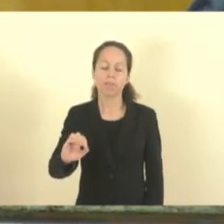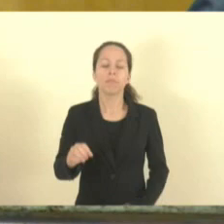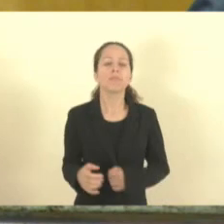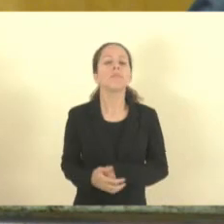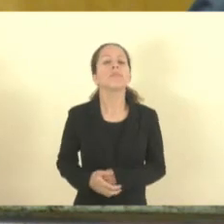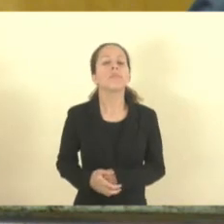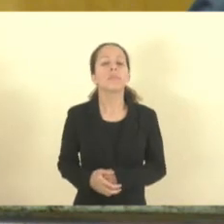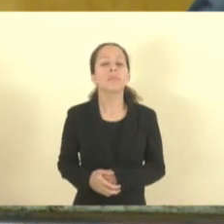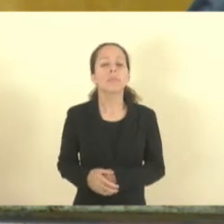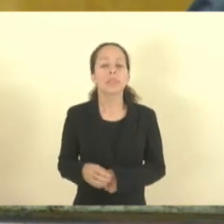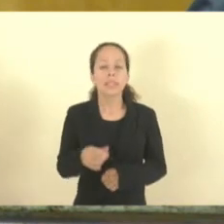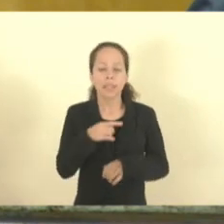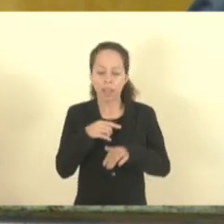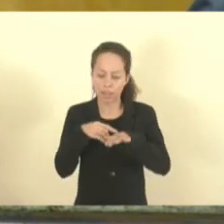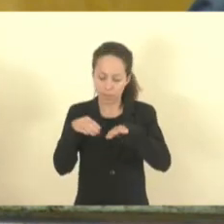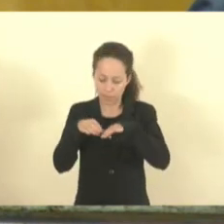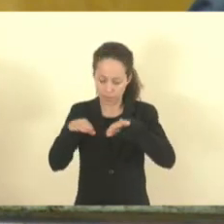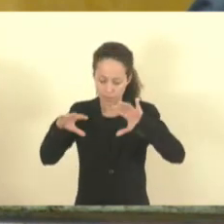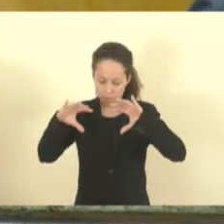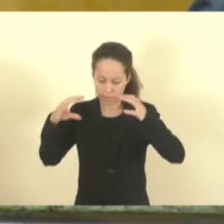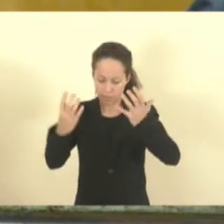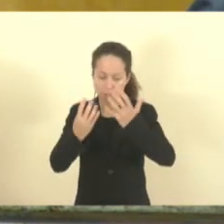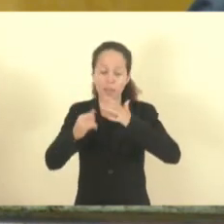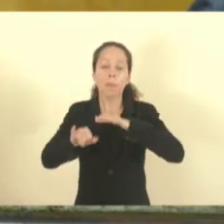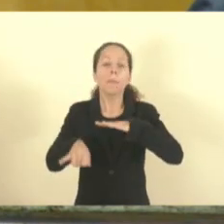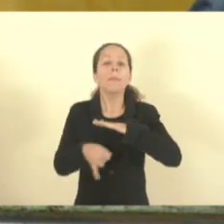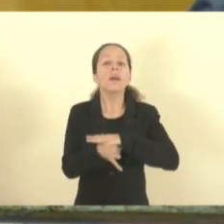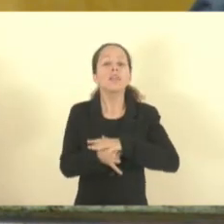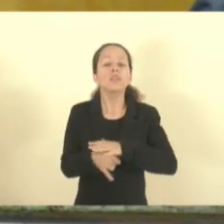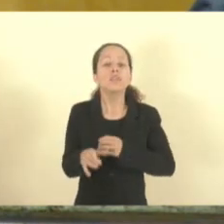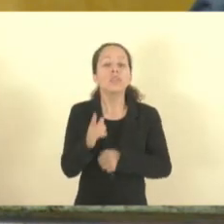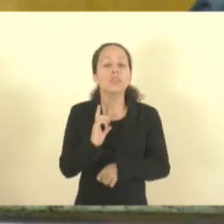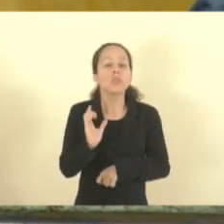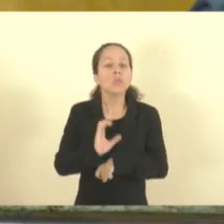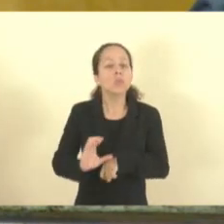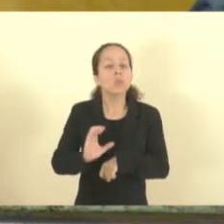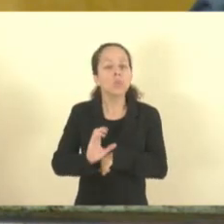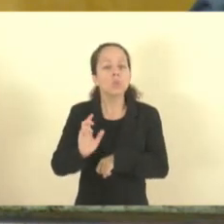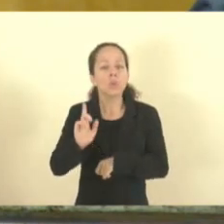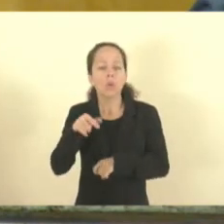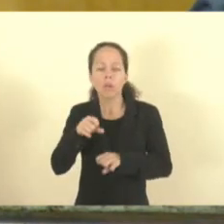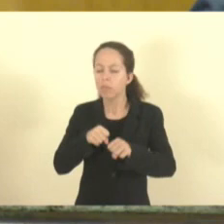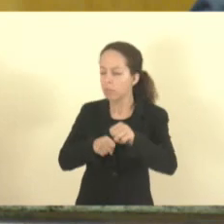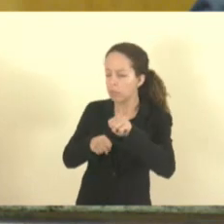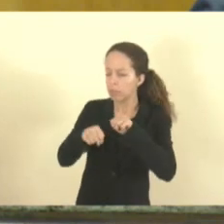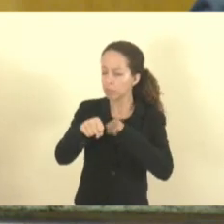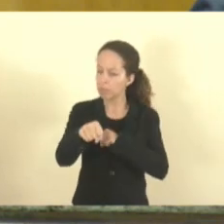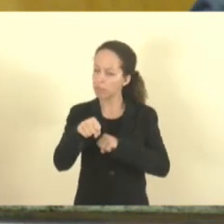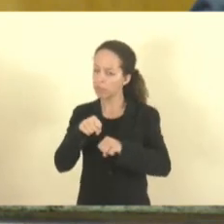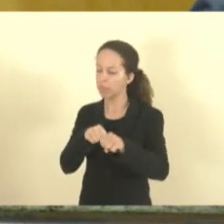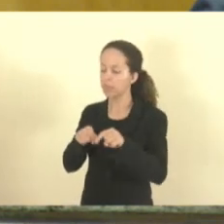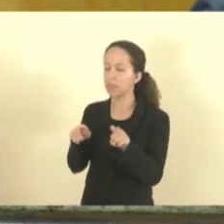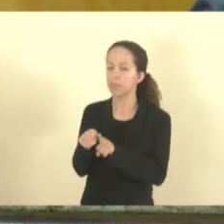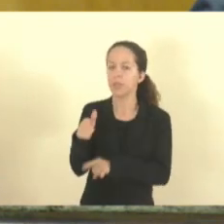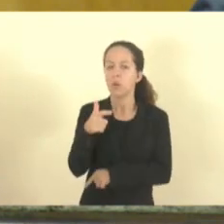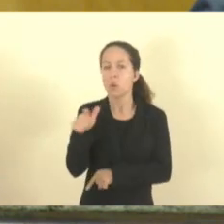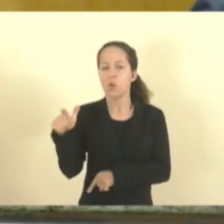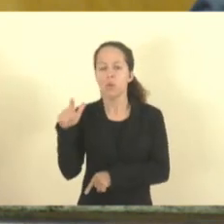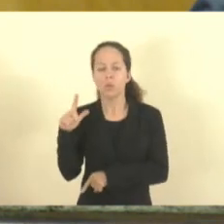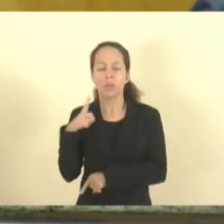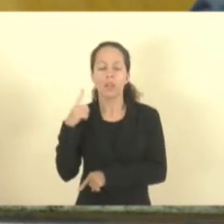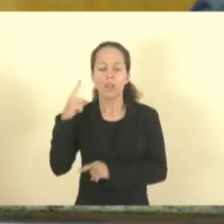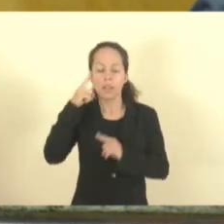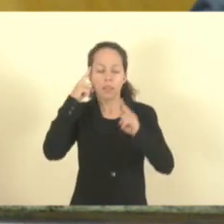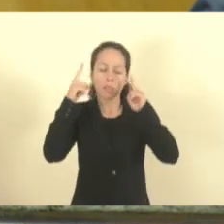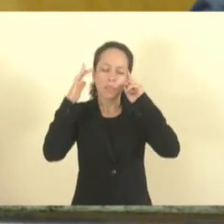embaixo dali das arquibancadas, havia também curso de judô e outros cursos que eram realizados ali naquele local. É